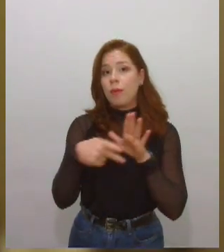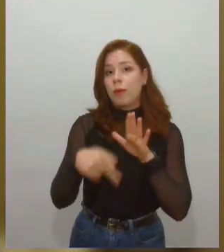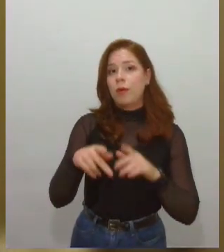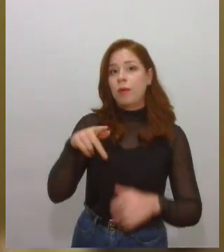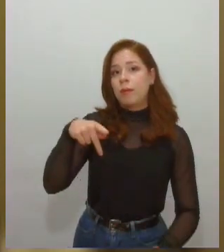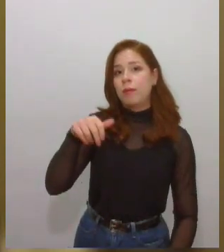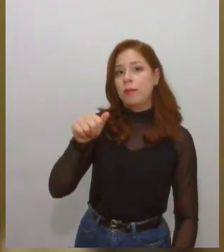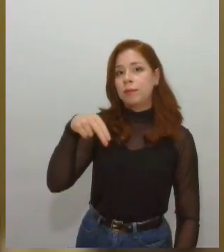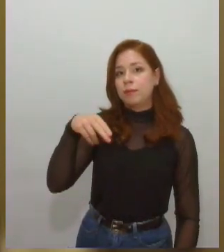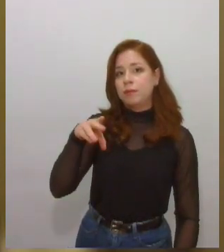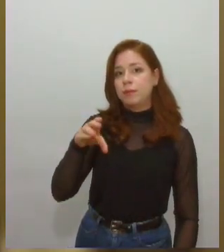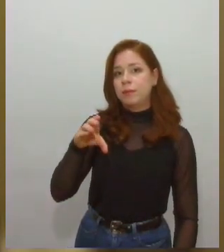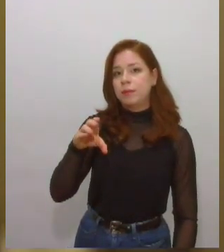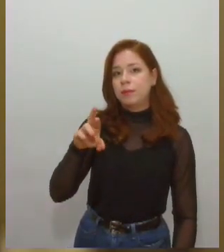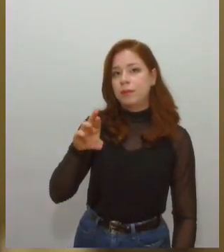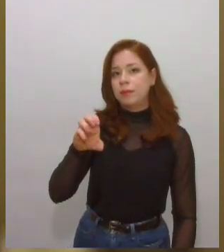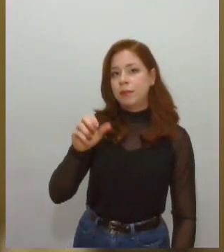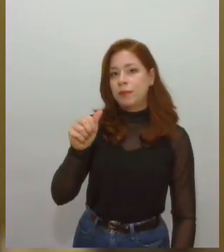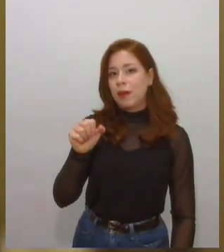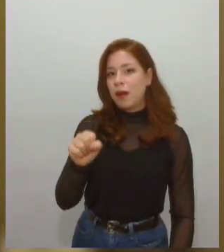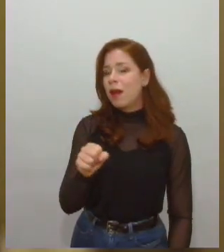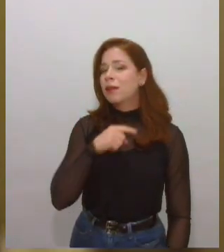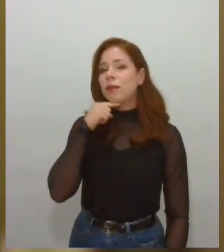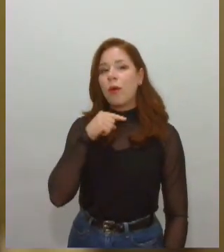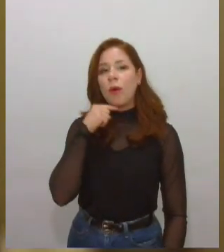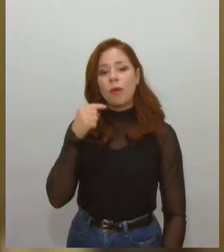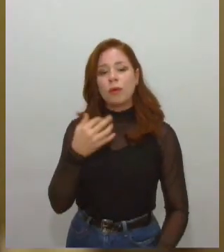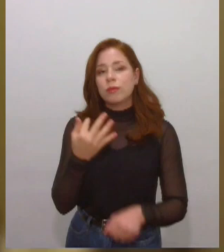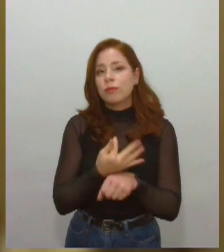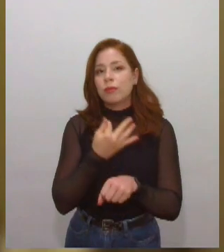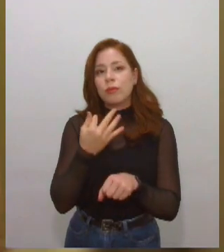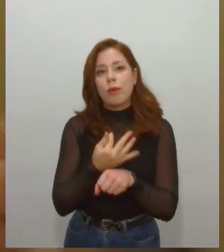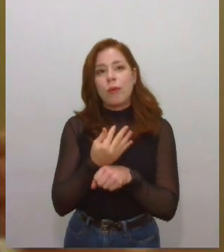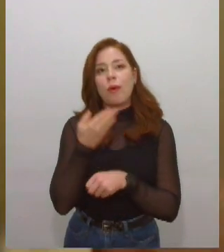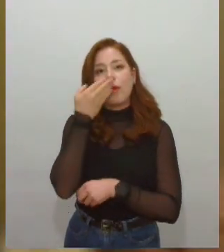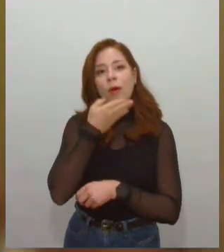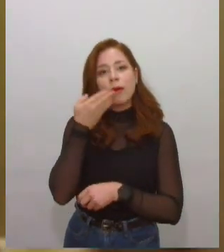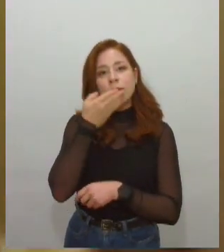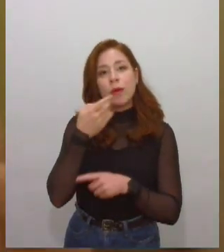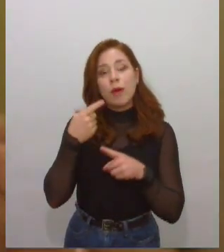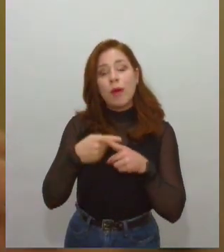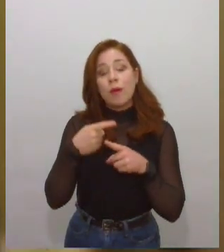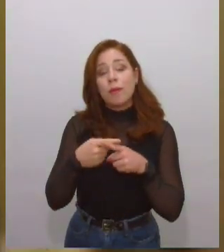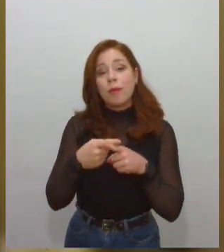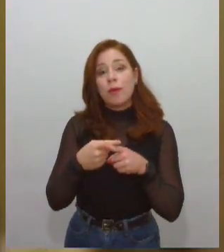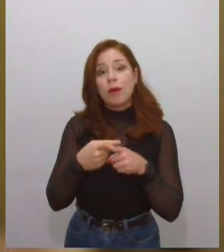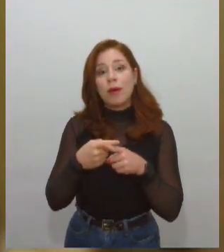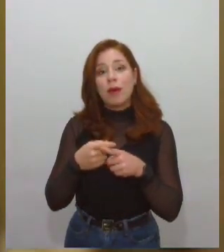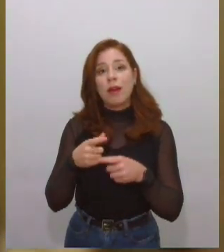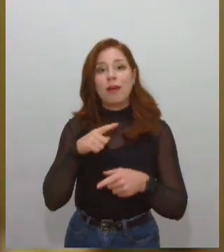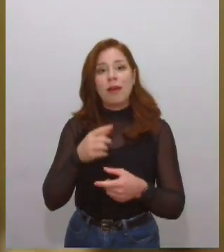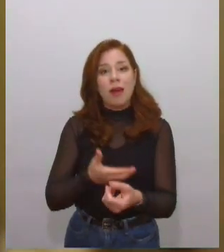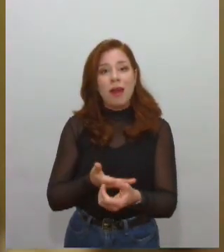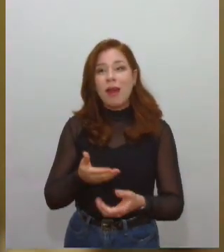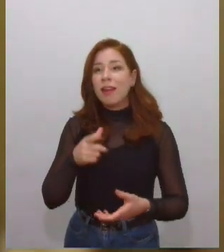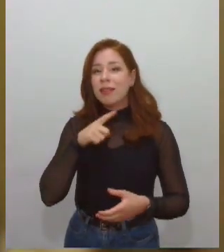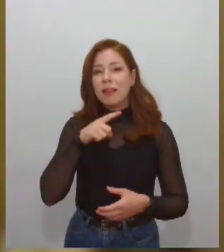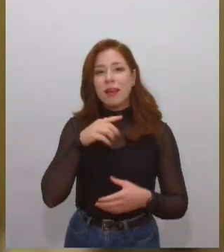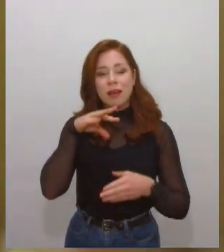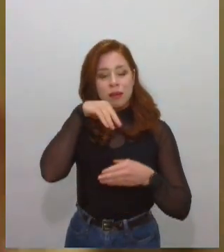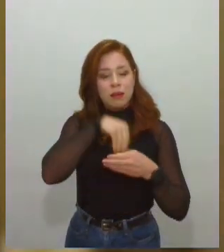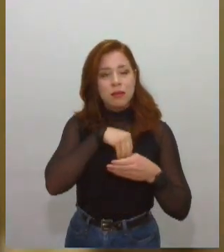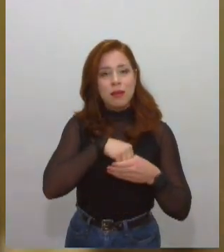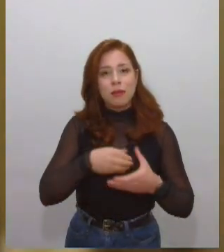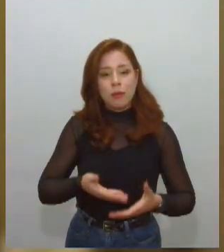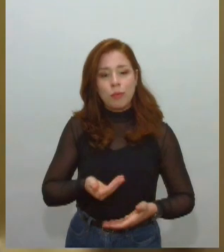a pessoa come o açúcar, mas o pâncreas produz a insulina que vai lá e retira, digamos assim, a grosso modo, retira esse açúcar